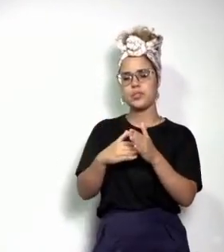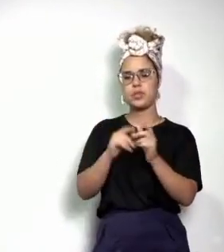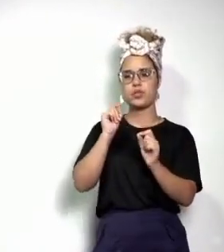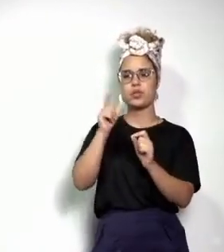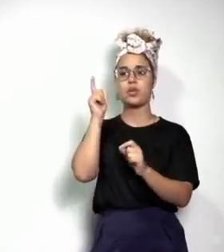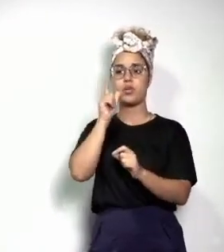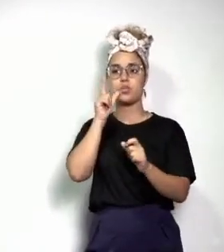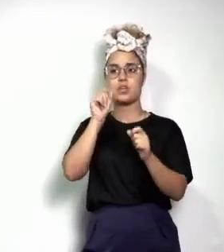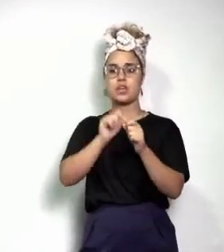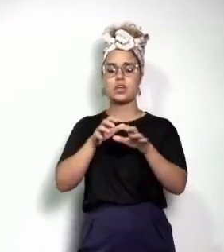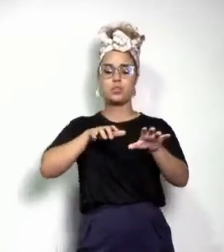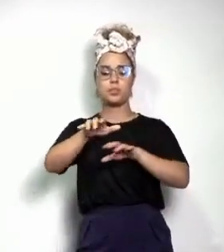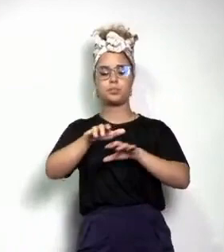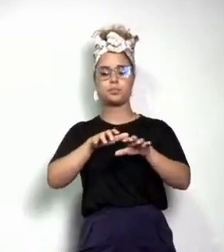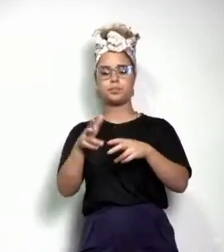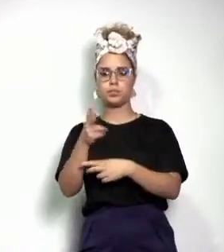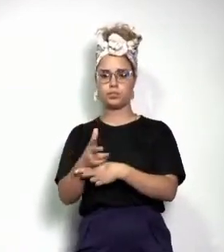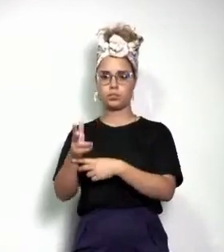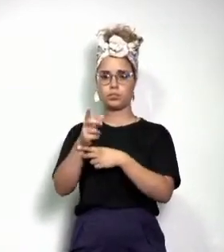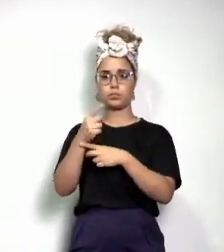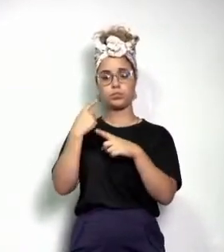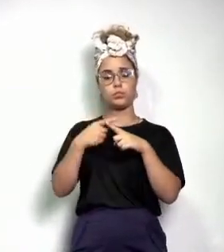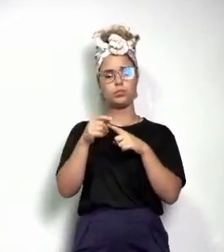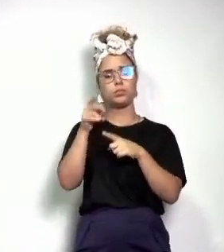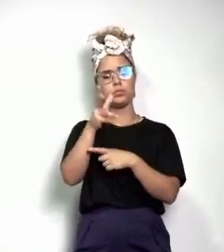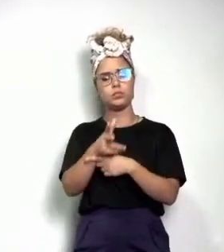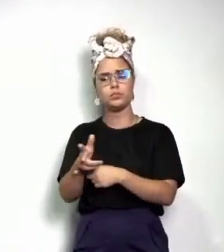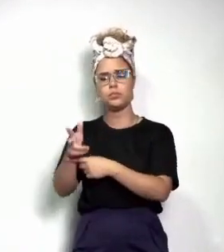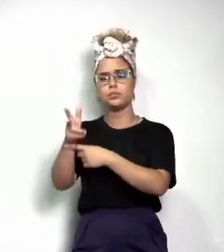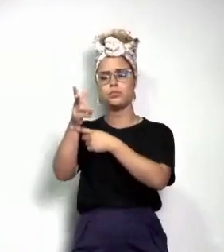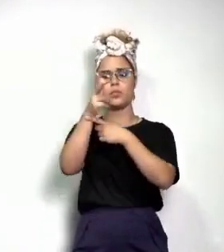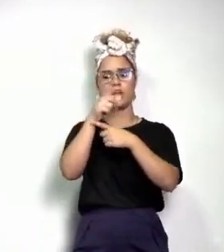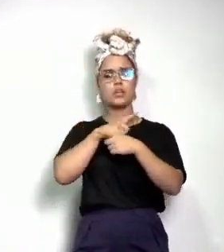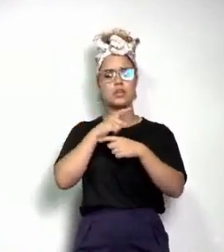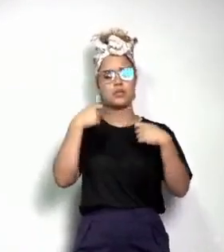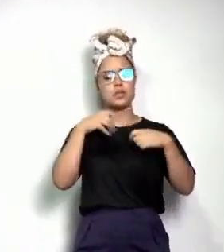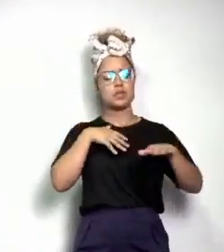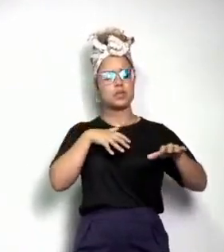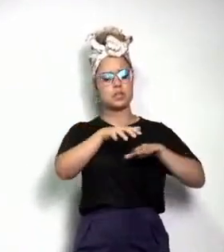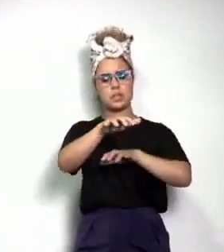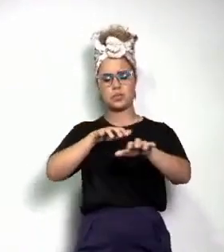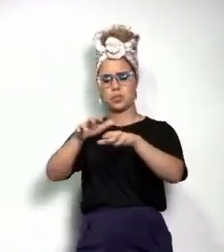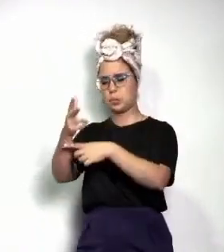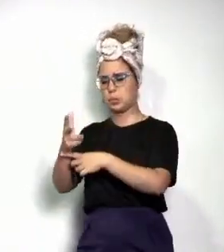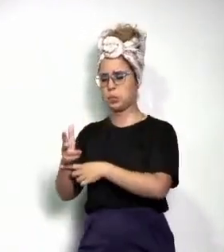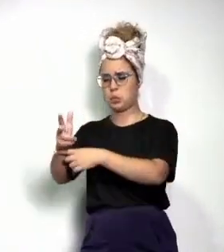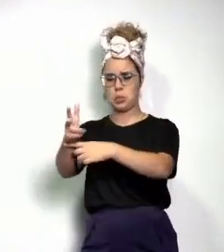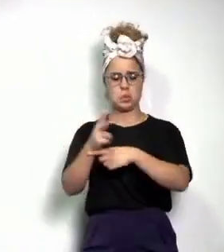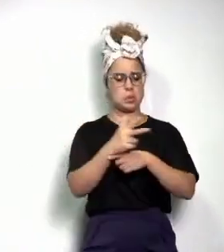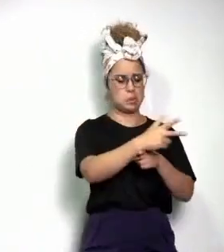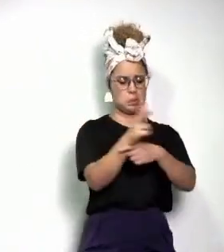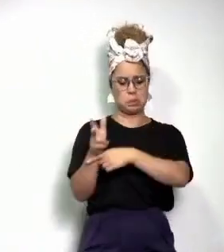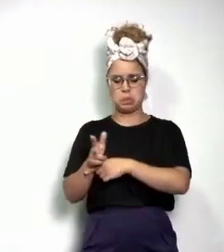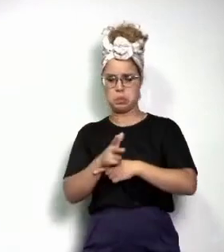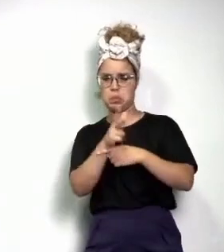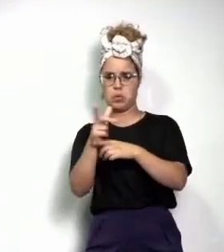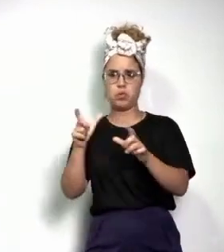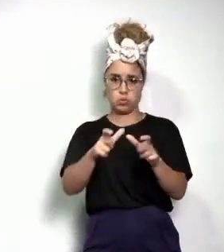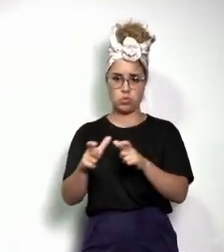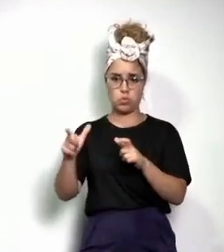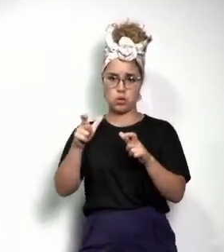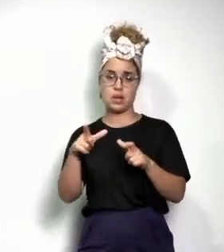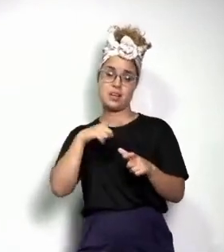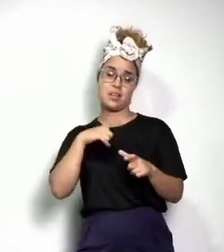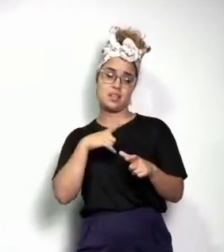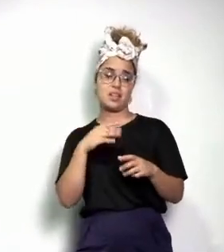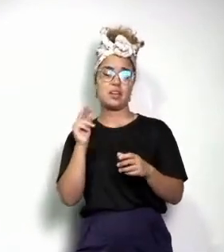com essa câmera, porque se é uma câmera que vai ter muita movimentação no set, você vai ter que lidar com